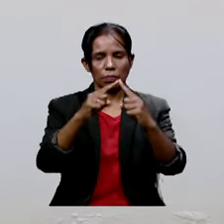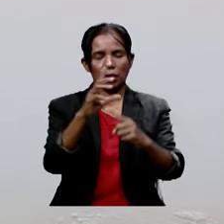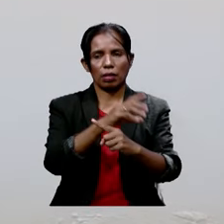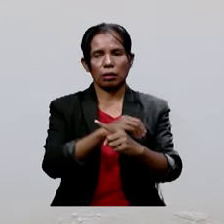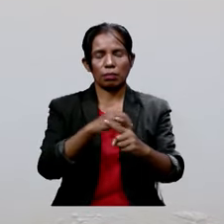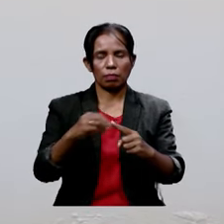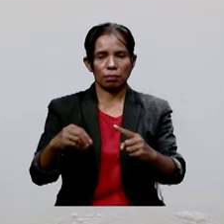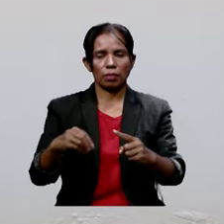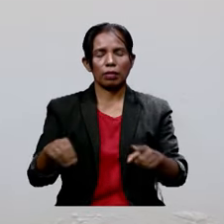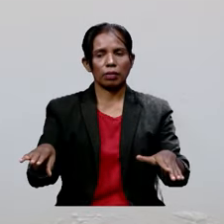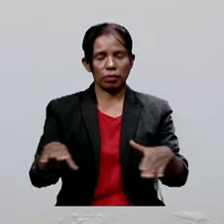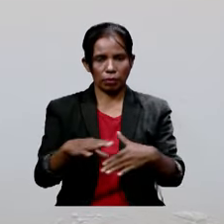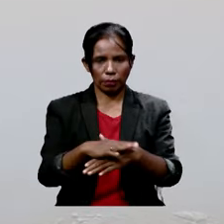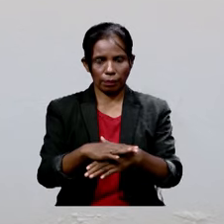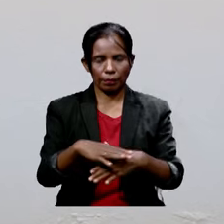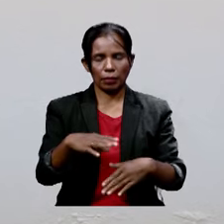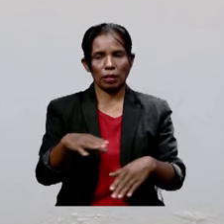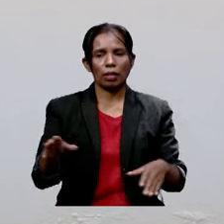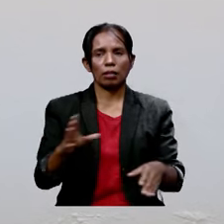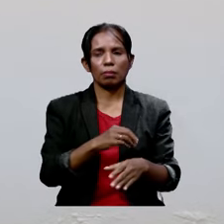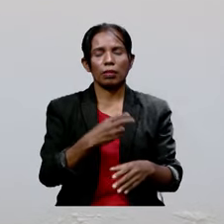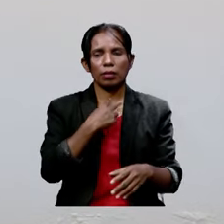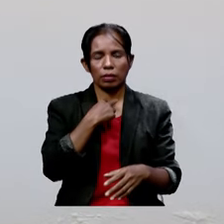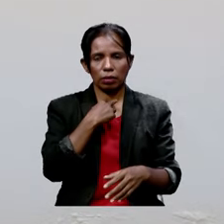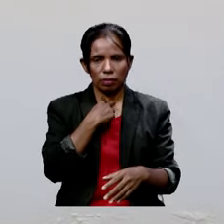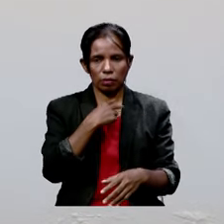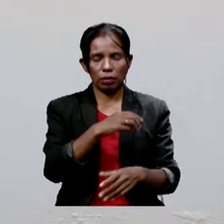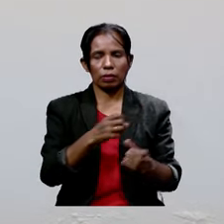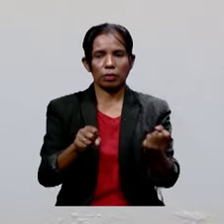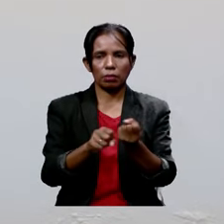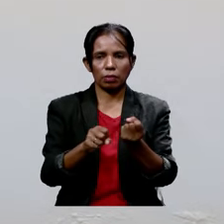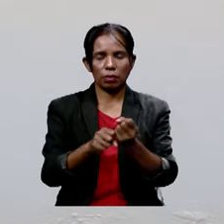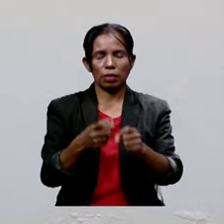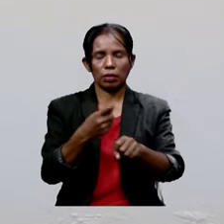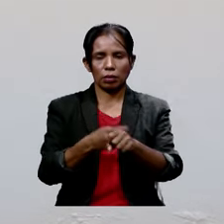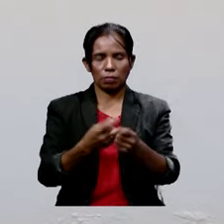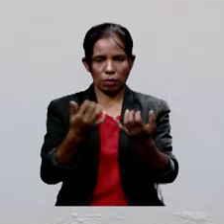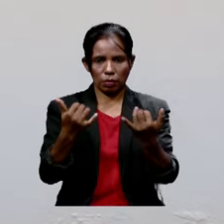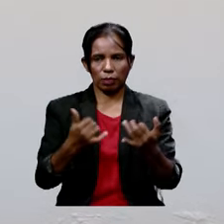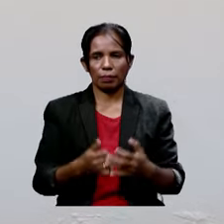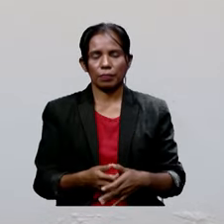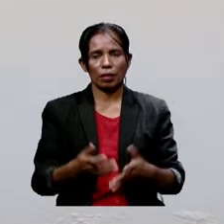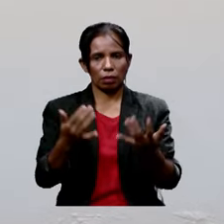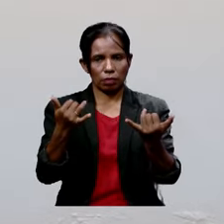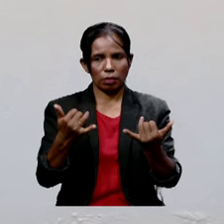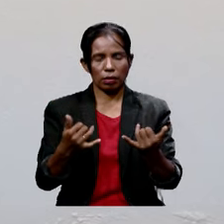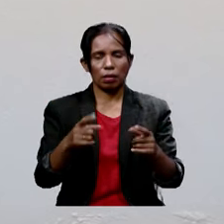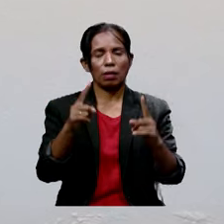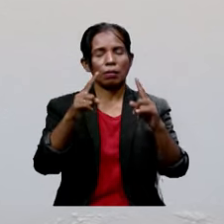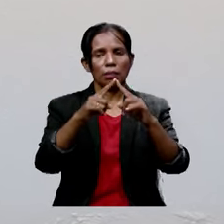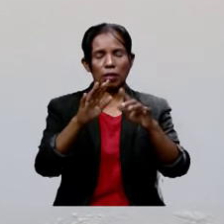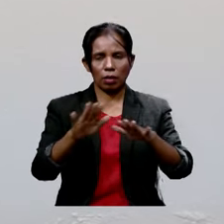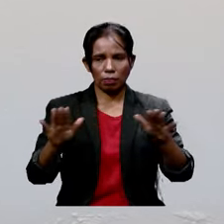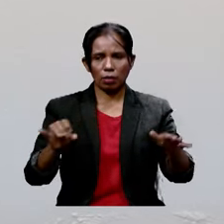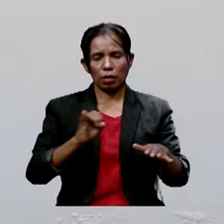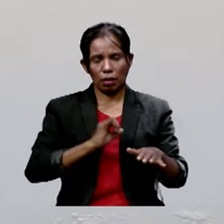ne kontribui ba ia ninia depresaun kontribui ba nia situasaun no kondisaun. Agora, balabari, claro,